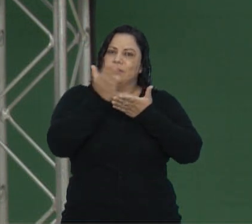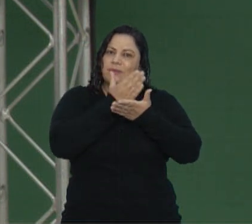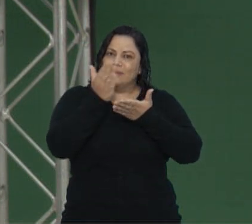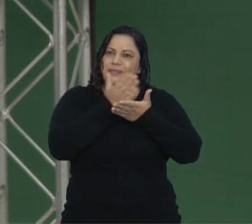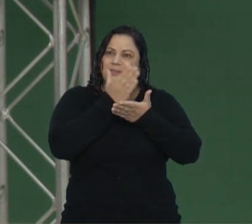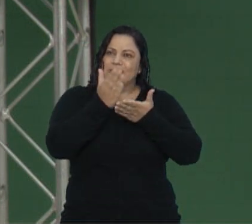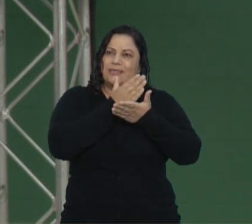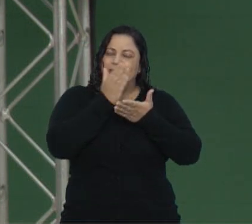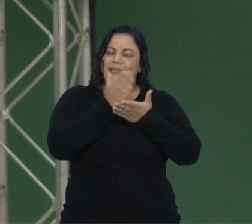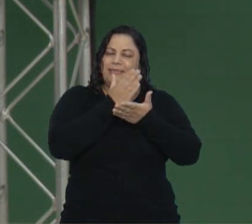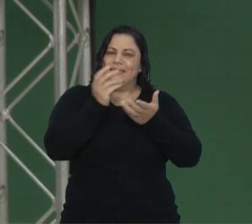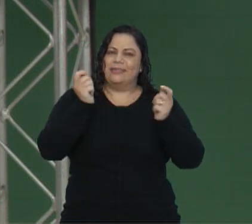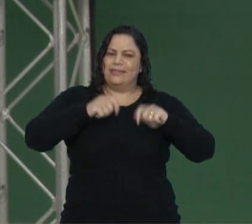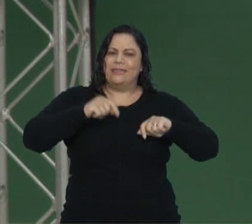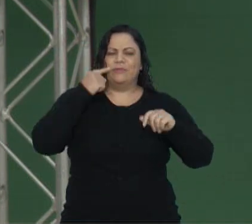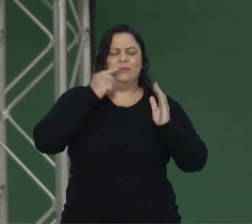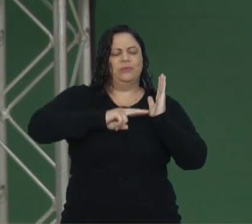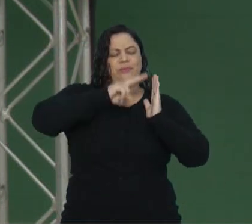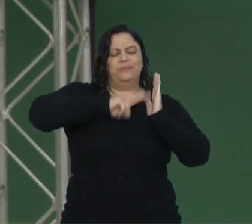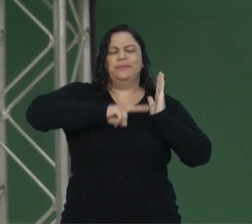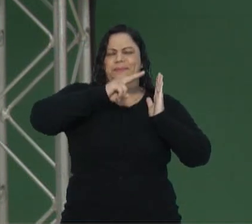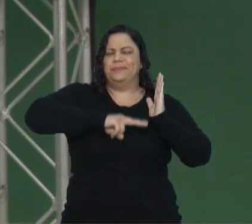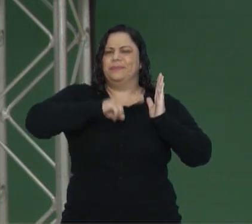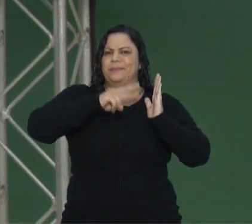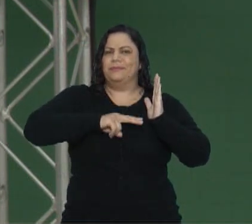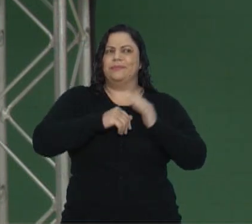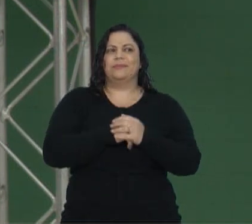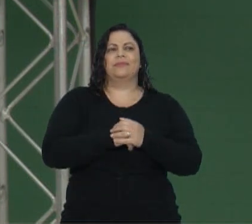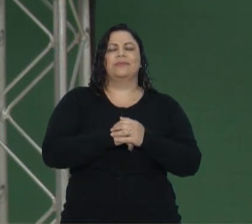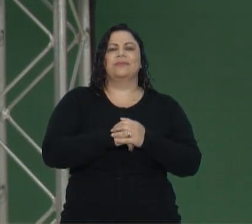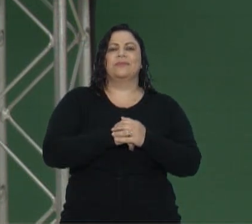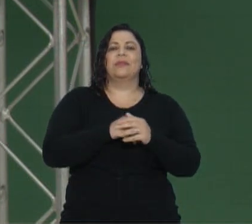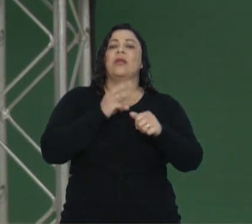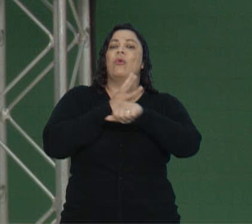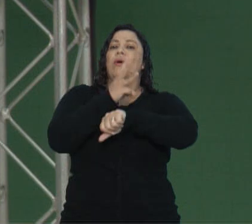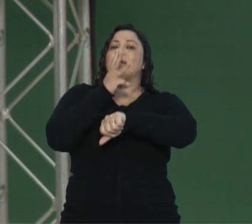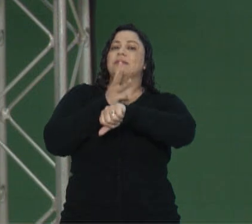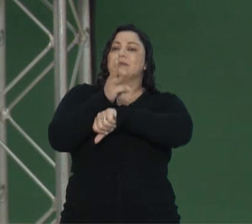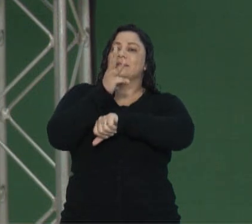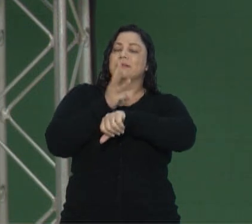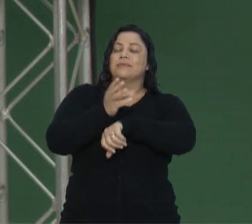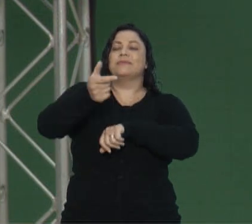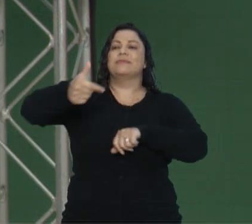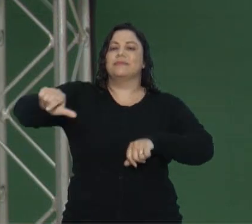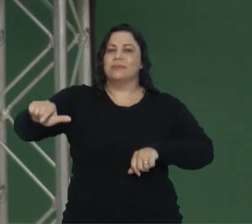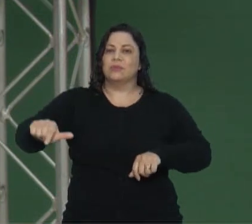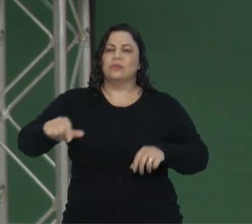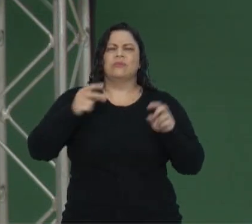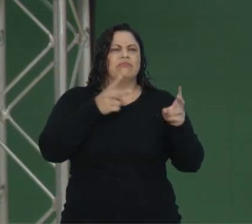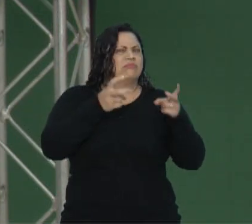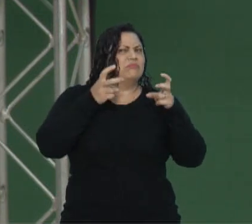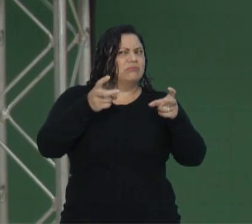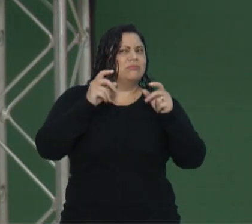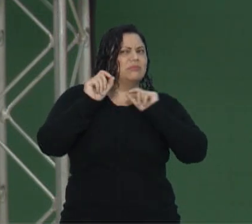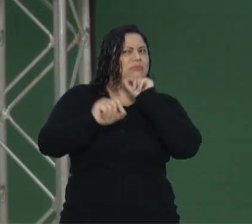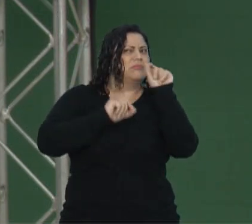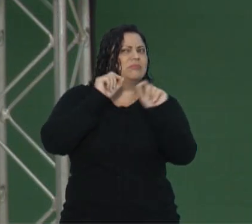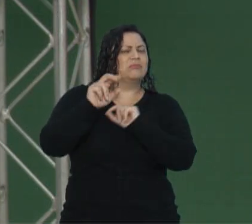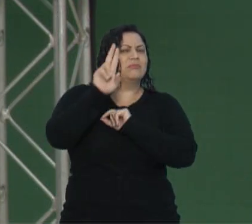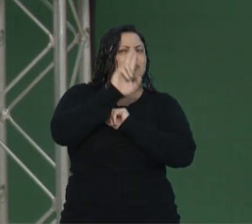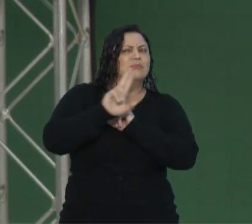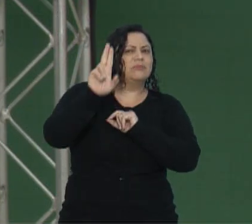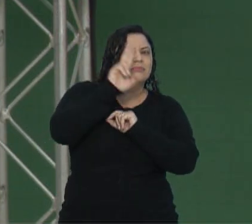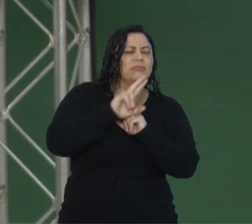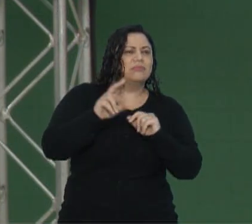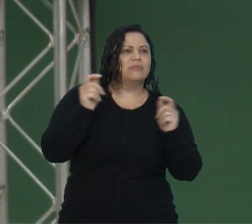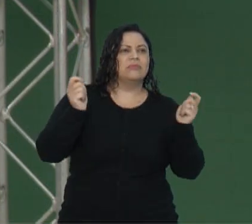livros digitais e aí eu li um pouquinho. Um WhatsApp e outro ali. Então, veja que eu consegui observar ali, eu